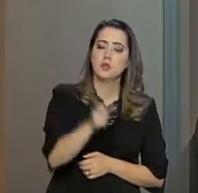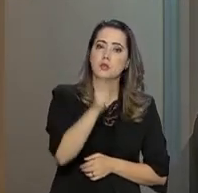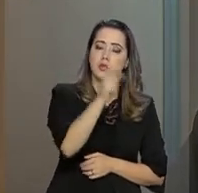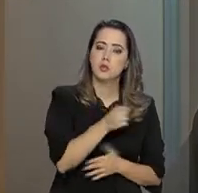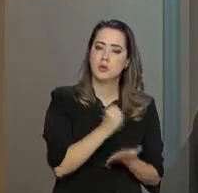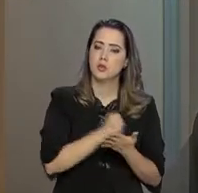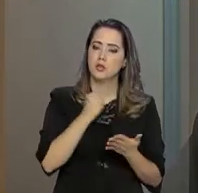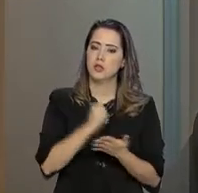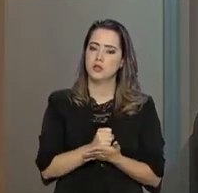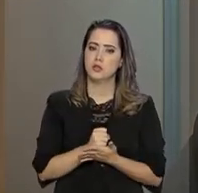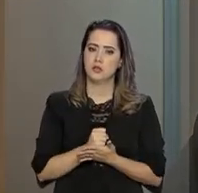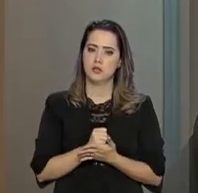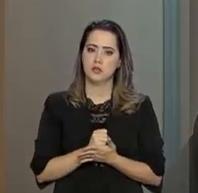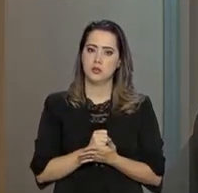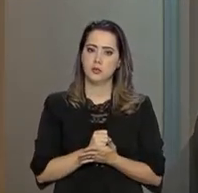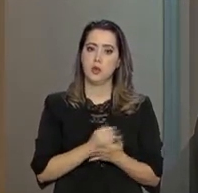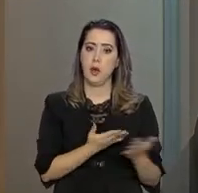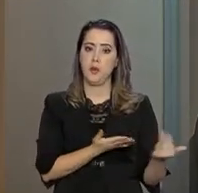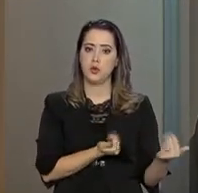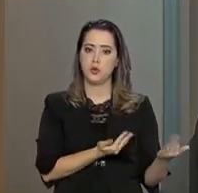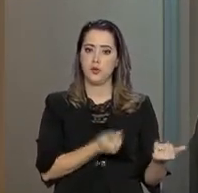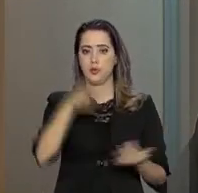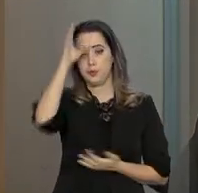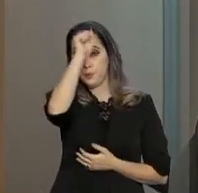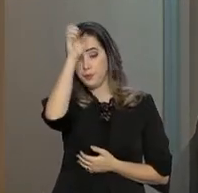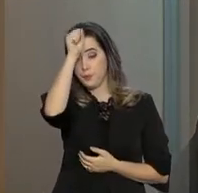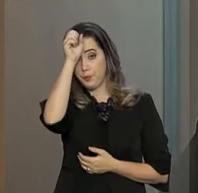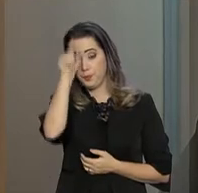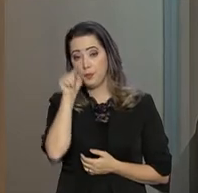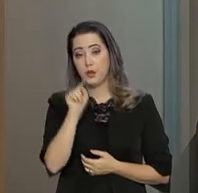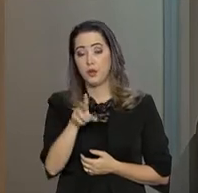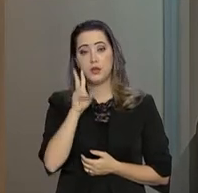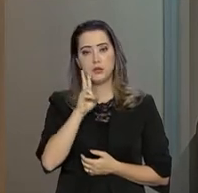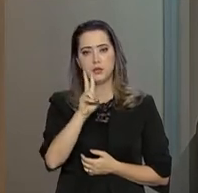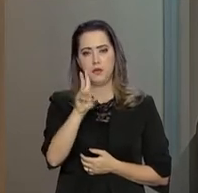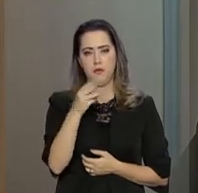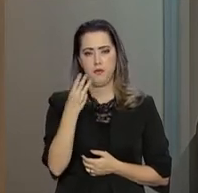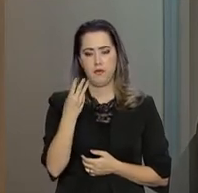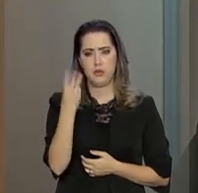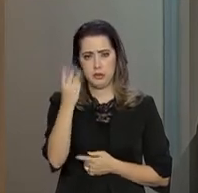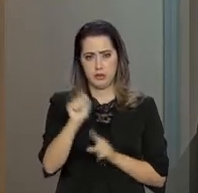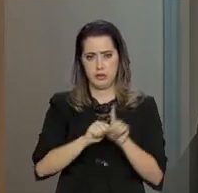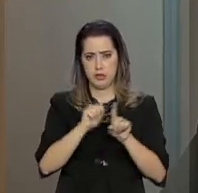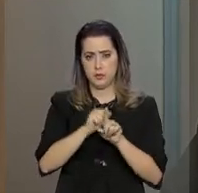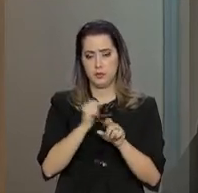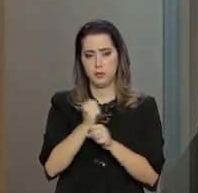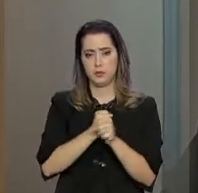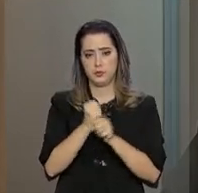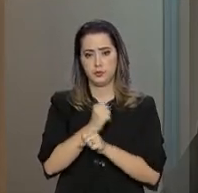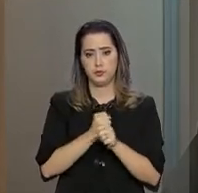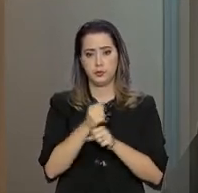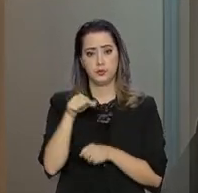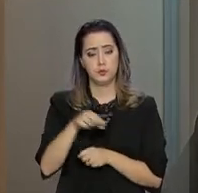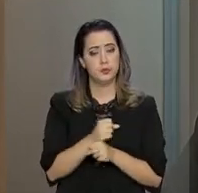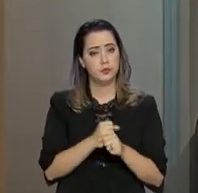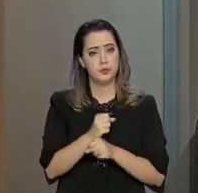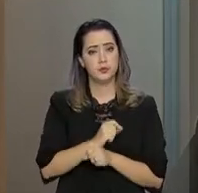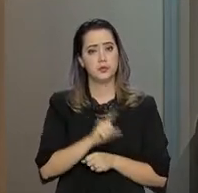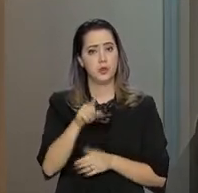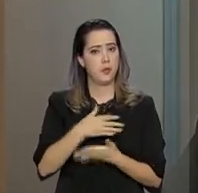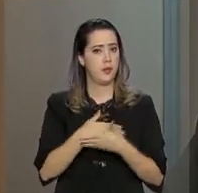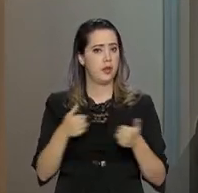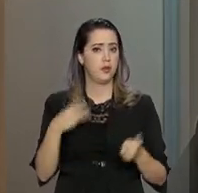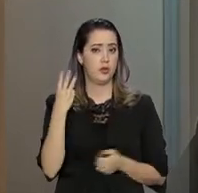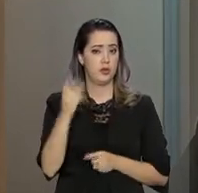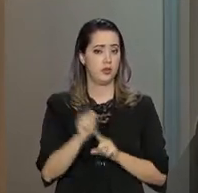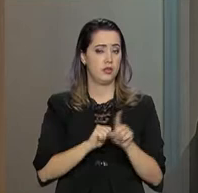em regime de aprendizagem né você vê esse primeiro trimestre do ano de 2018 é o melhor